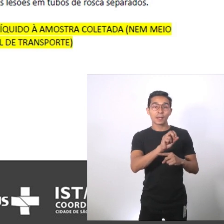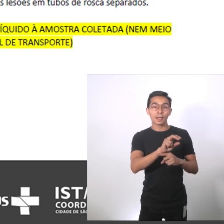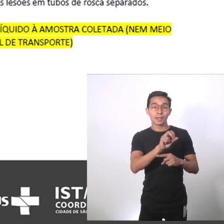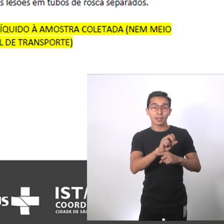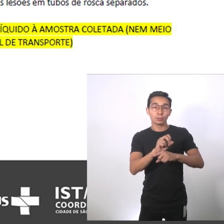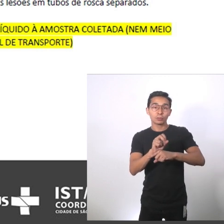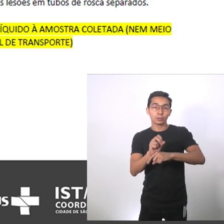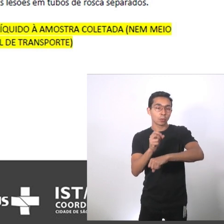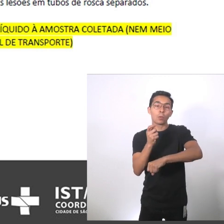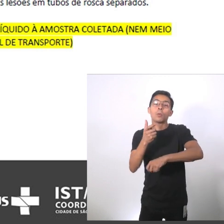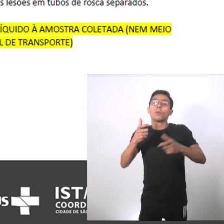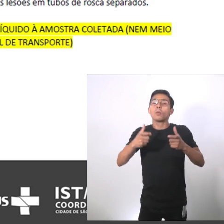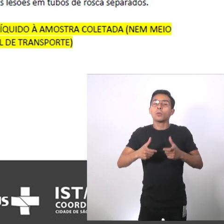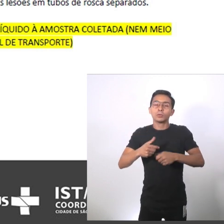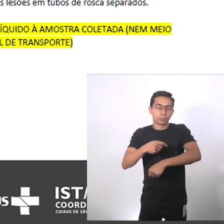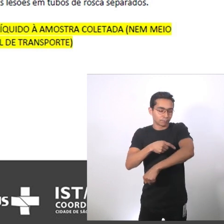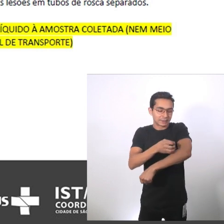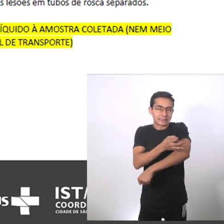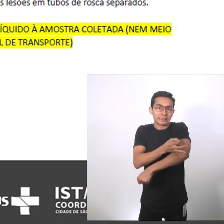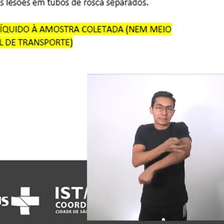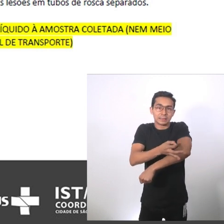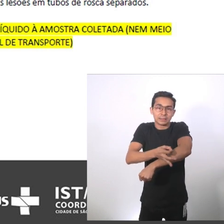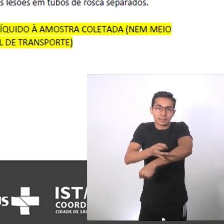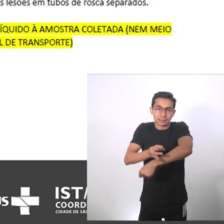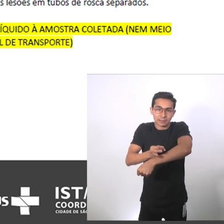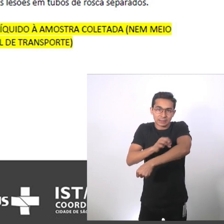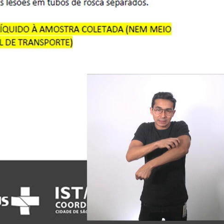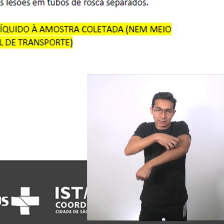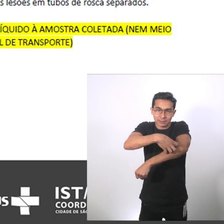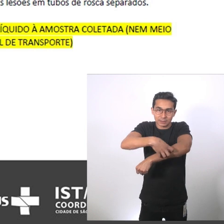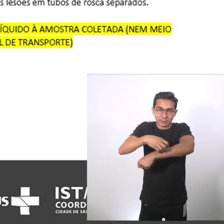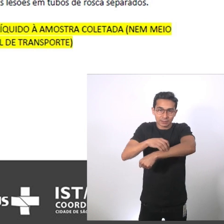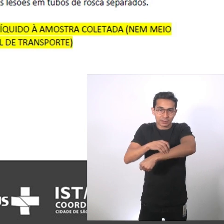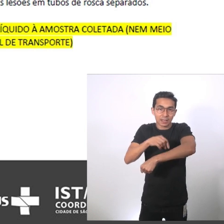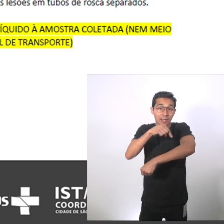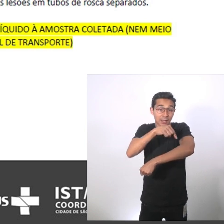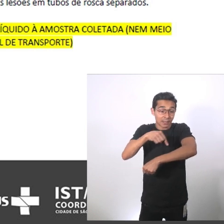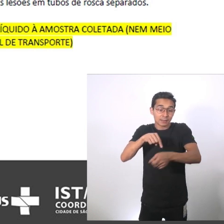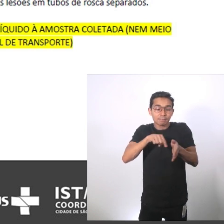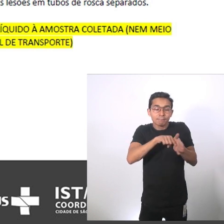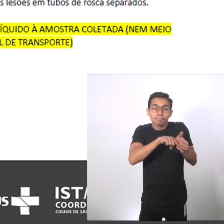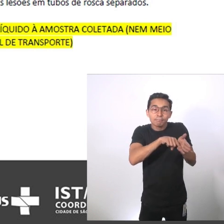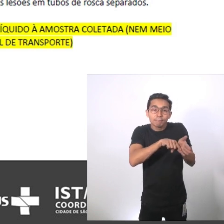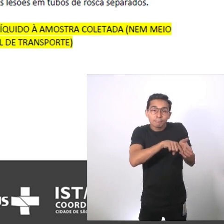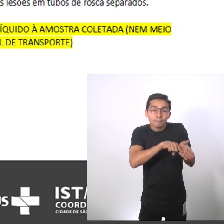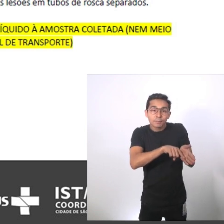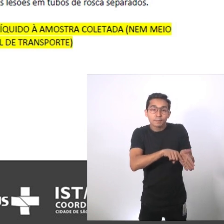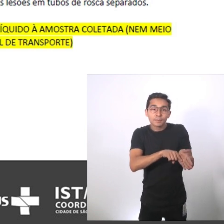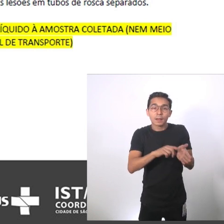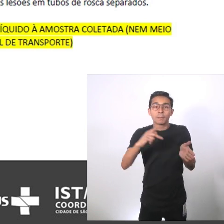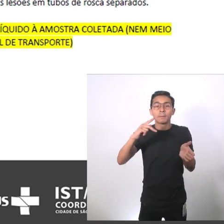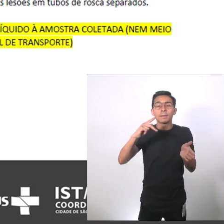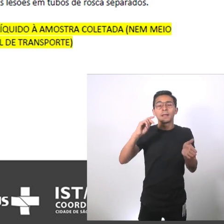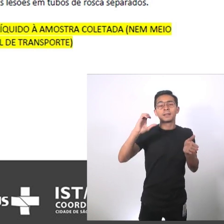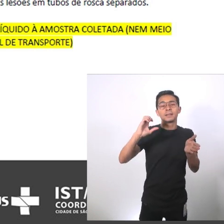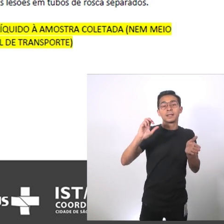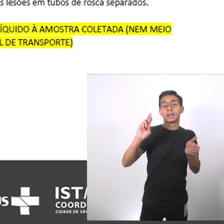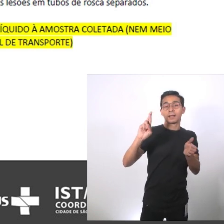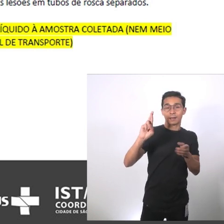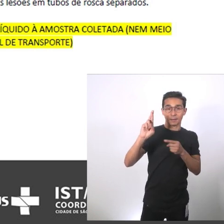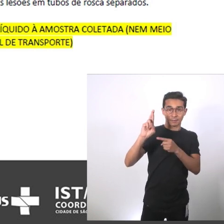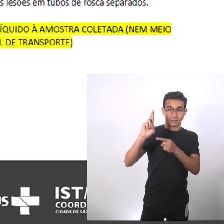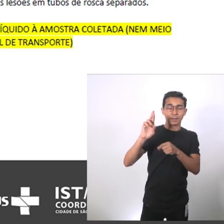e crostas pelo método do PCR. Então, vão ser feitos a pesquisa